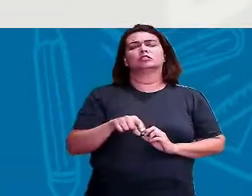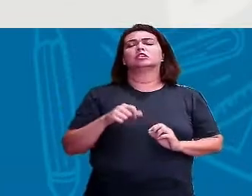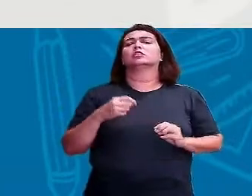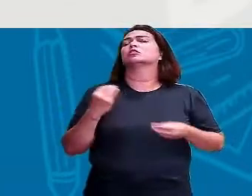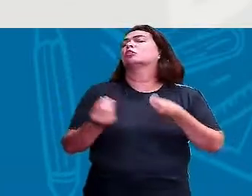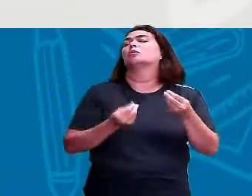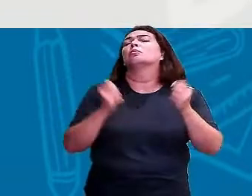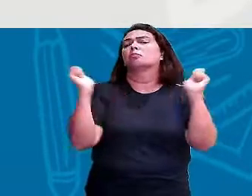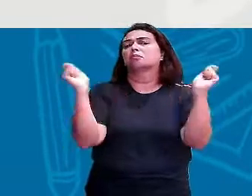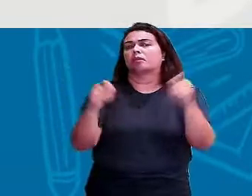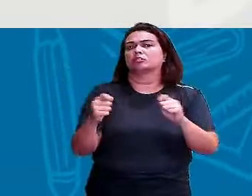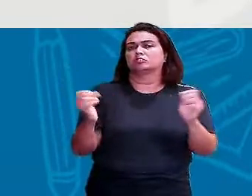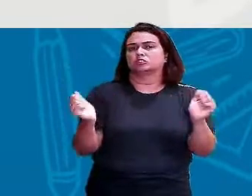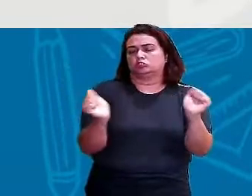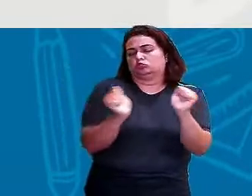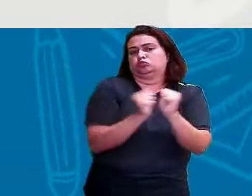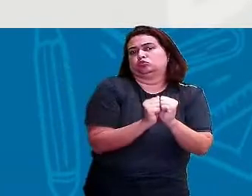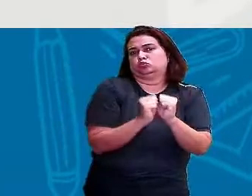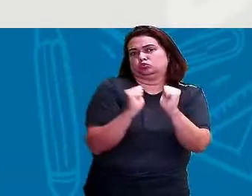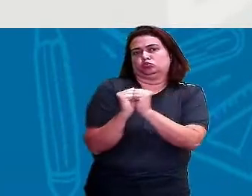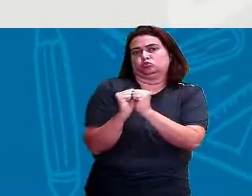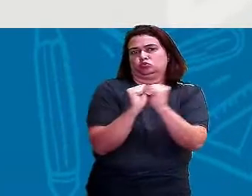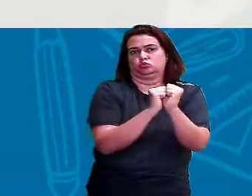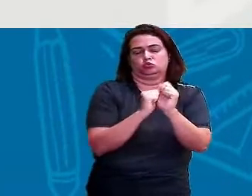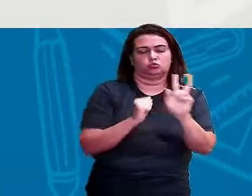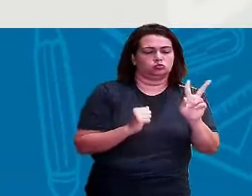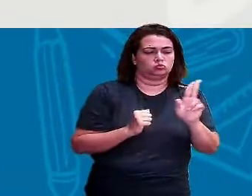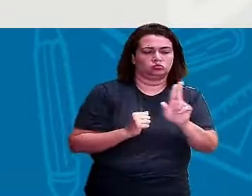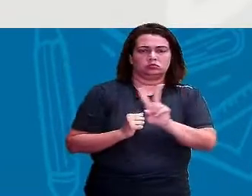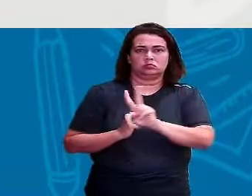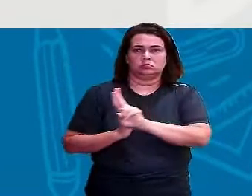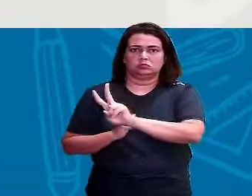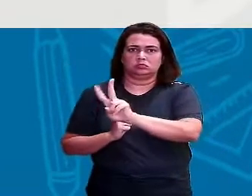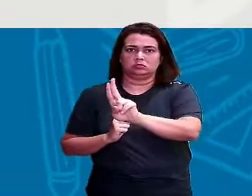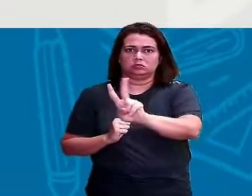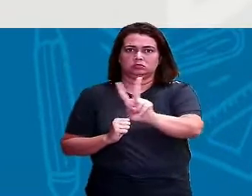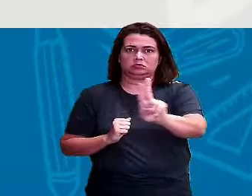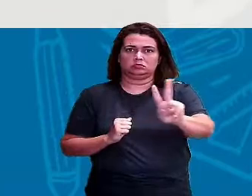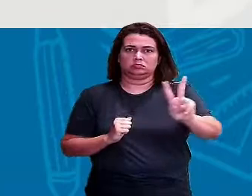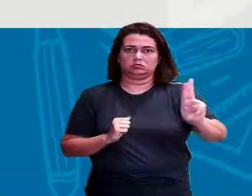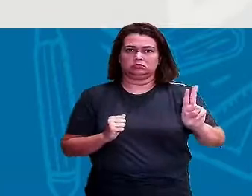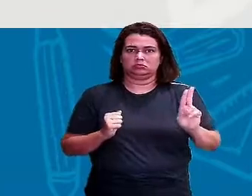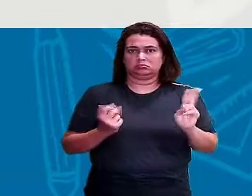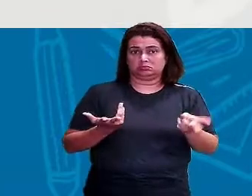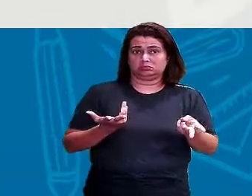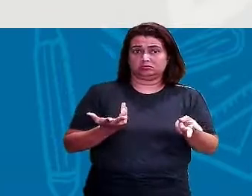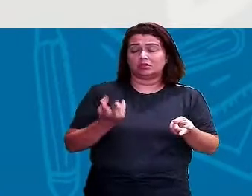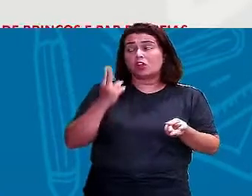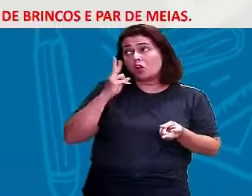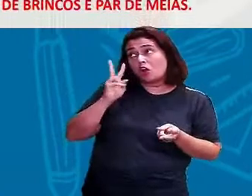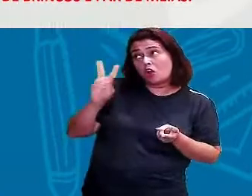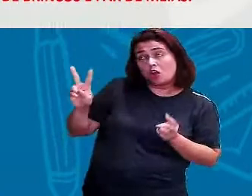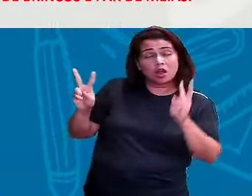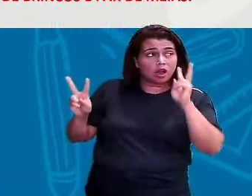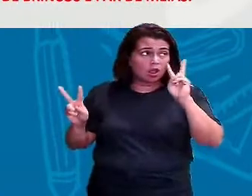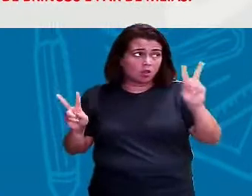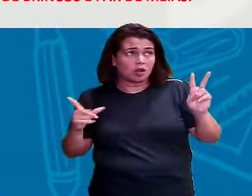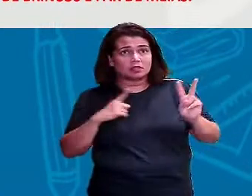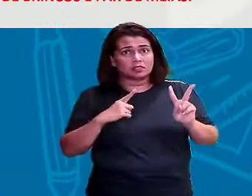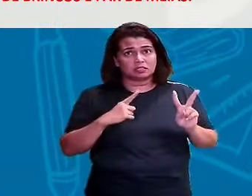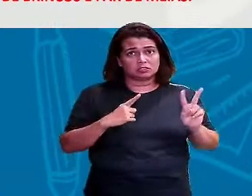pode ter de par, assim, no nosso dia a dia, que a gente olha e encontra em pares? Deixa eu ver